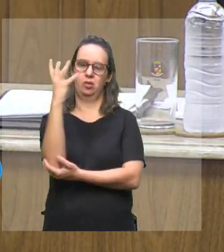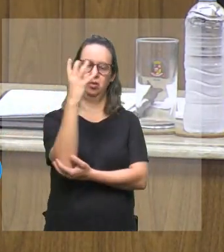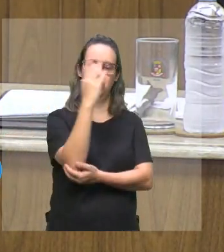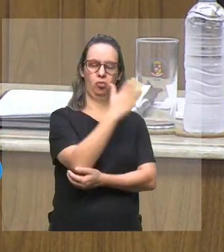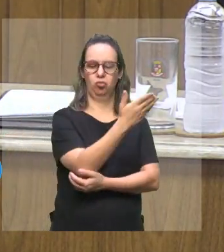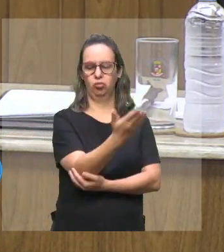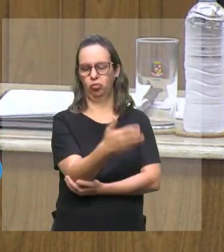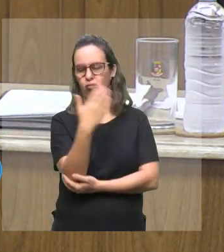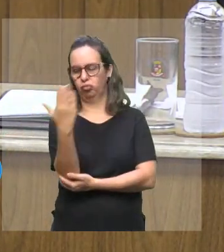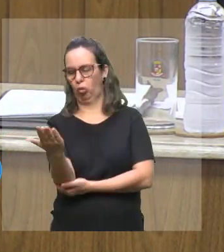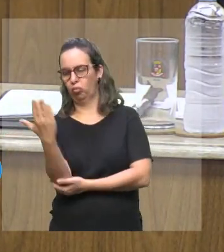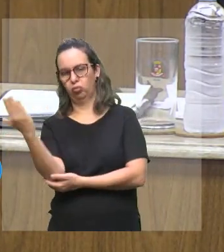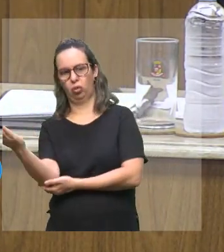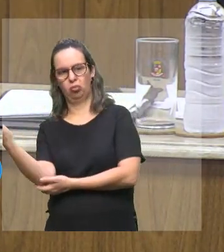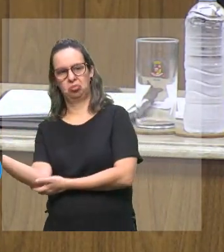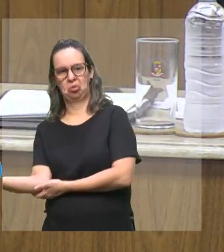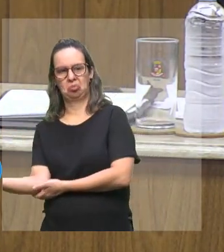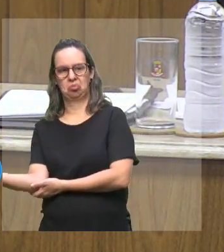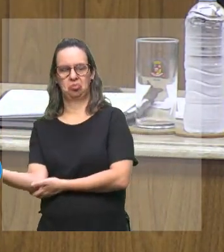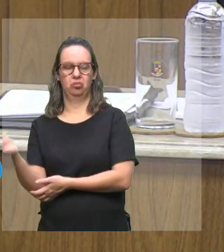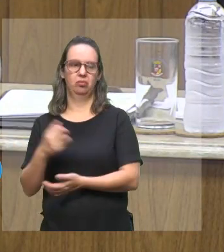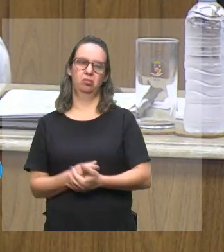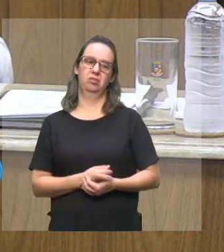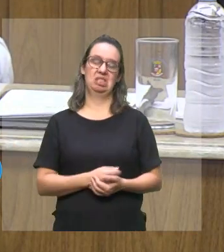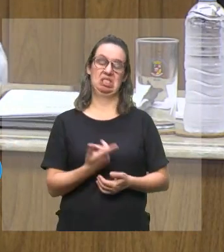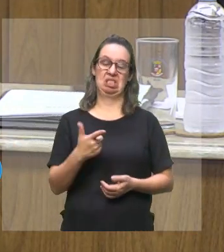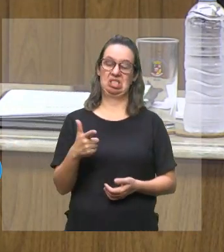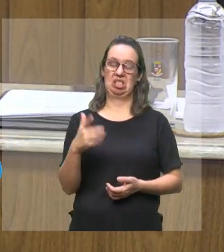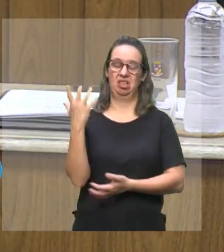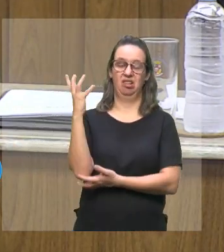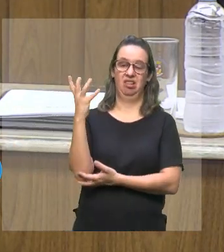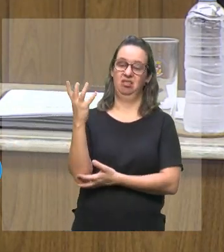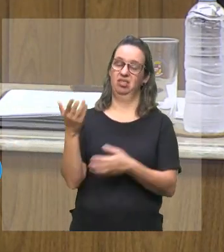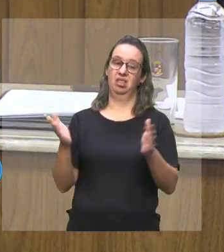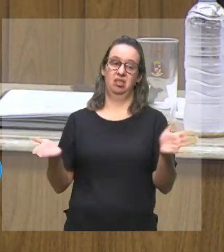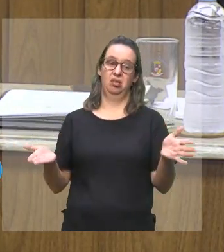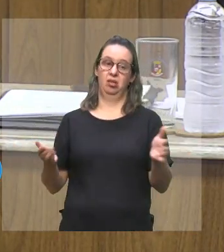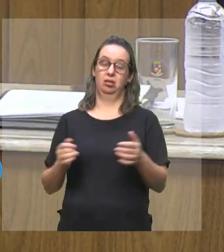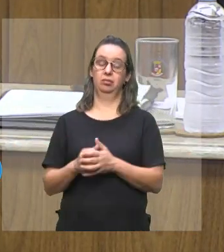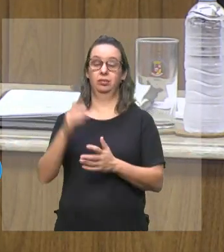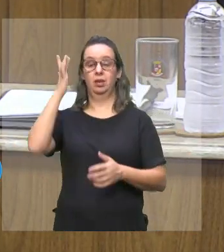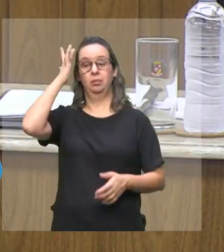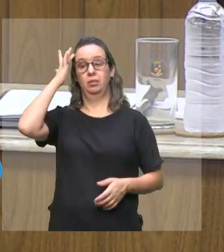espaço. Então fica difícil a gente não pontuar algumas coisas para tentar